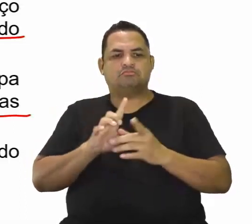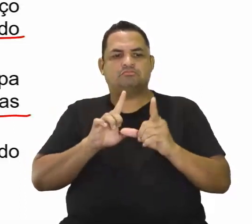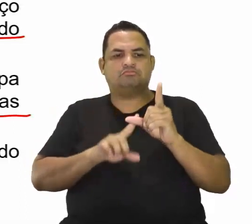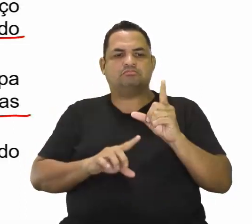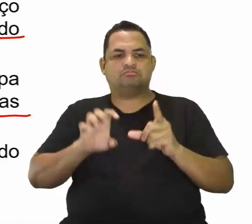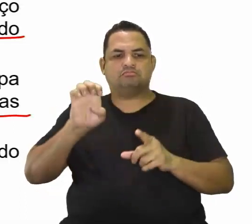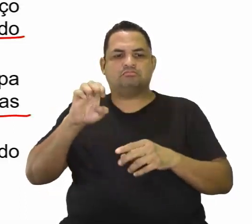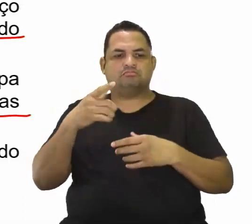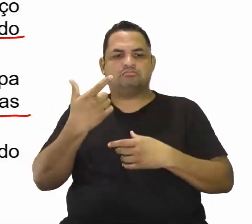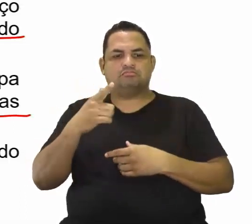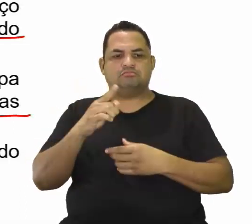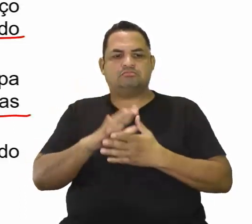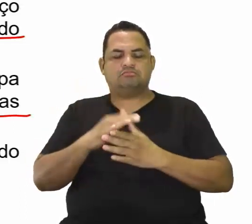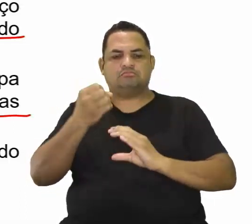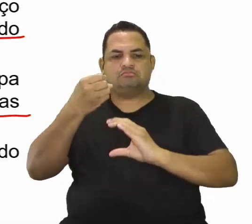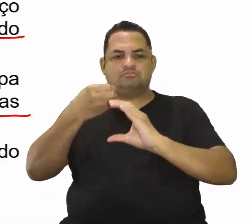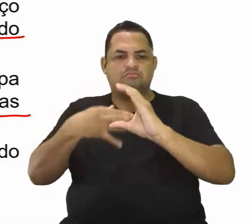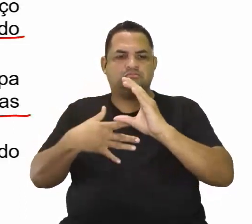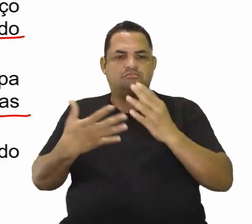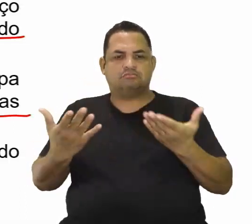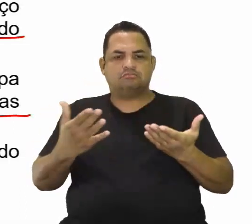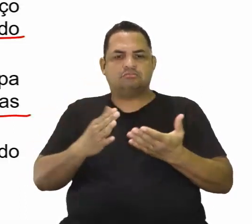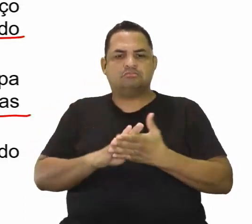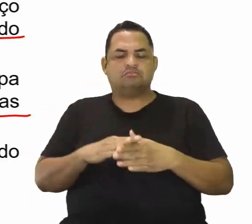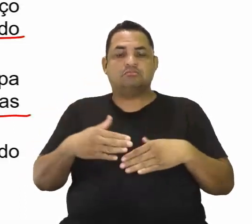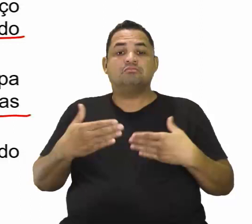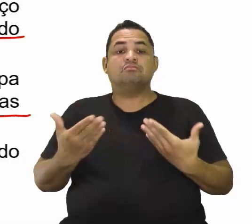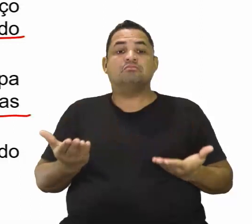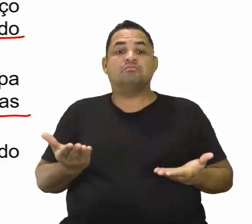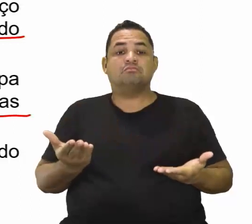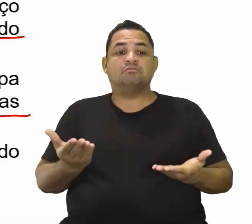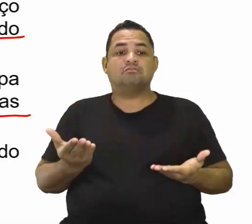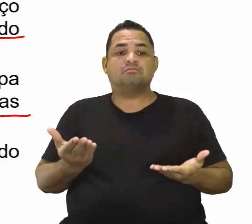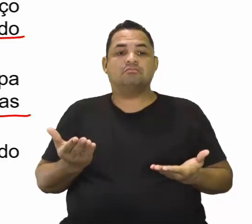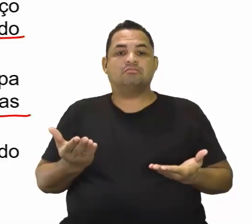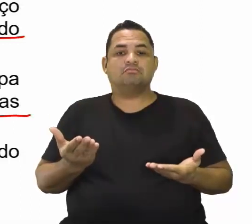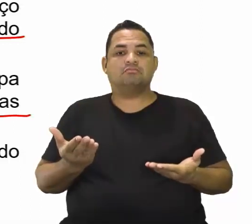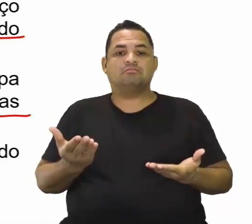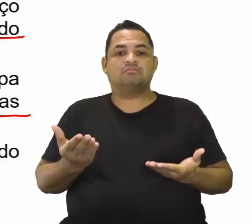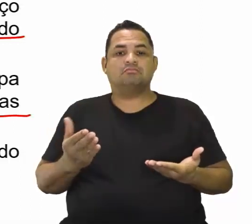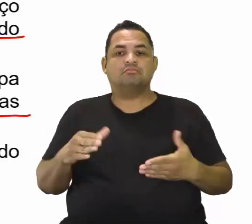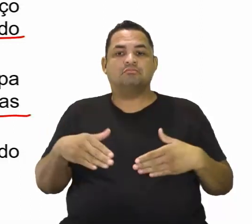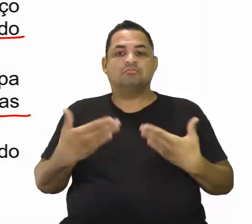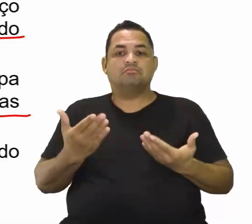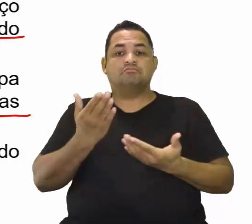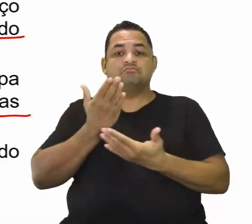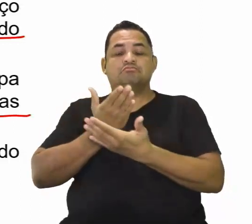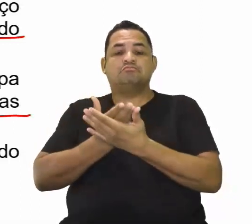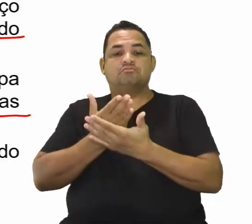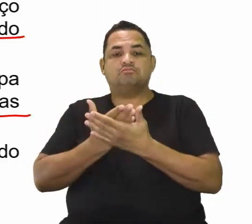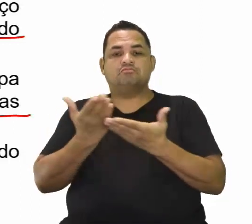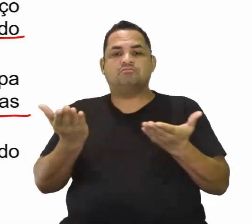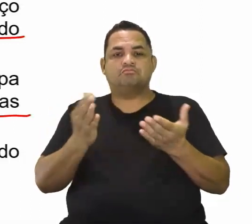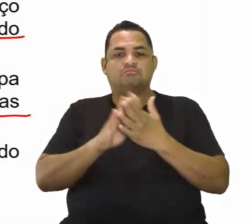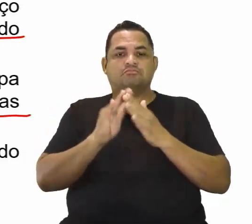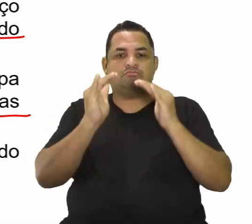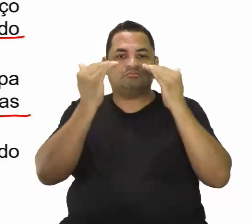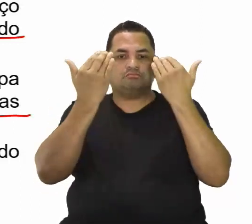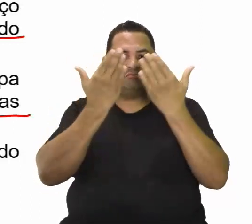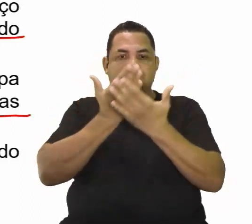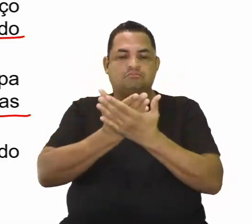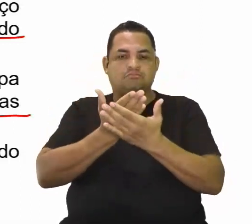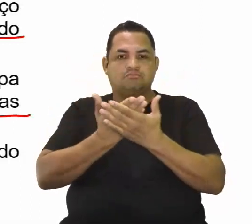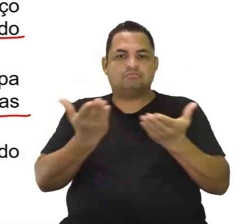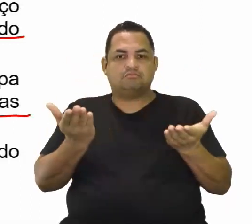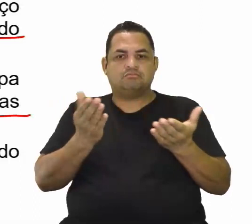não tem nenhuma característica. Mas e aí? Quando você estudou, quando você prestou atenção na